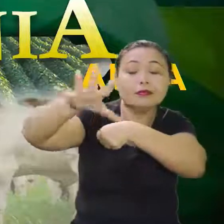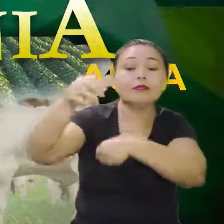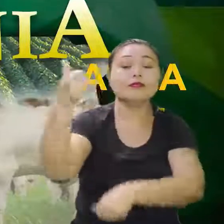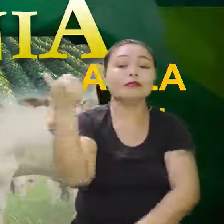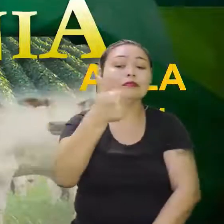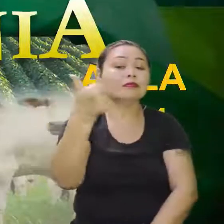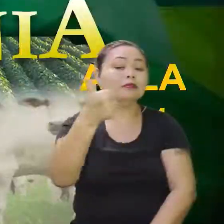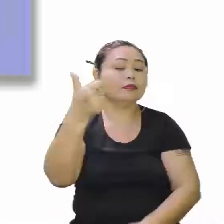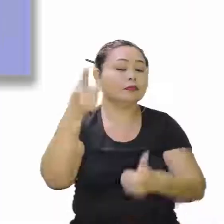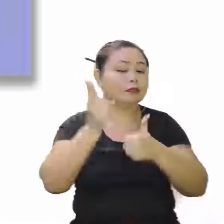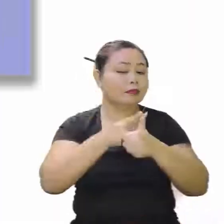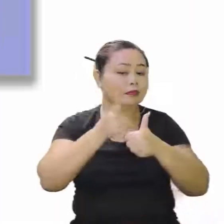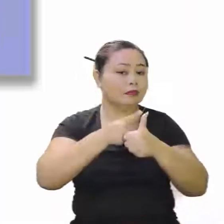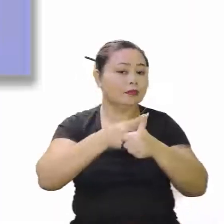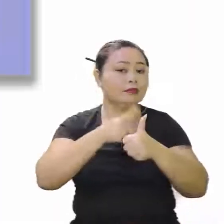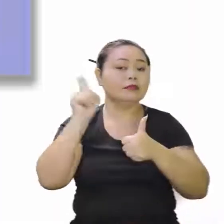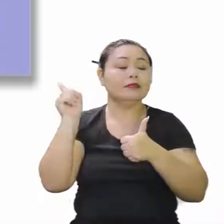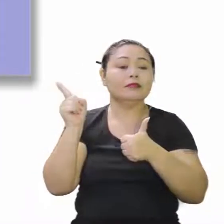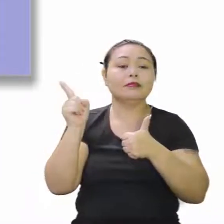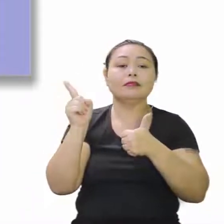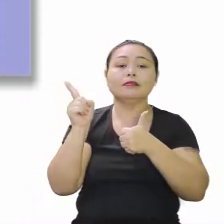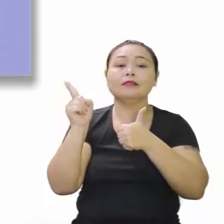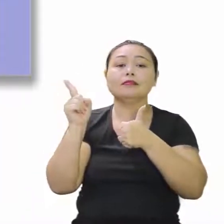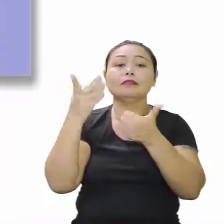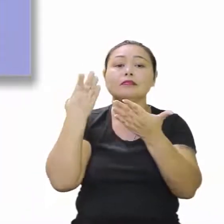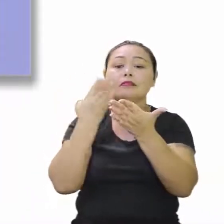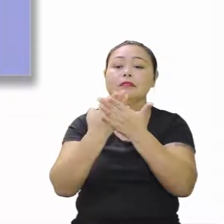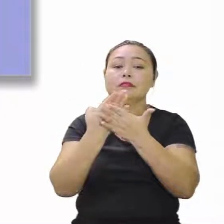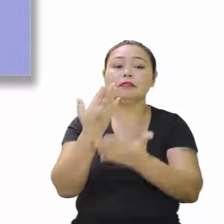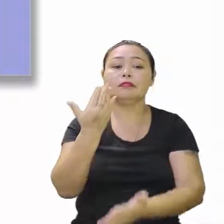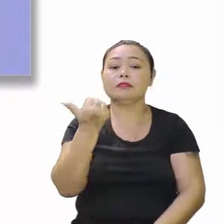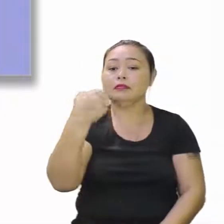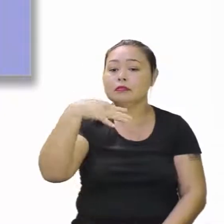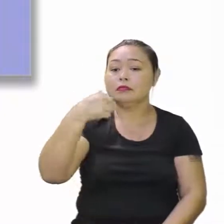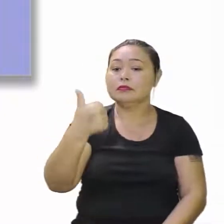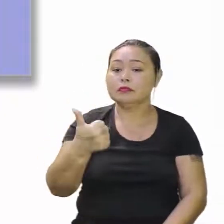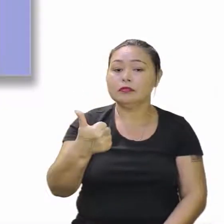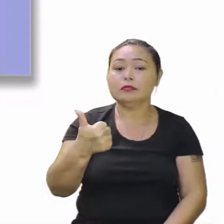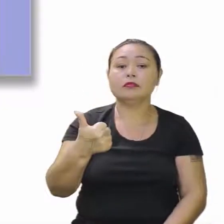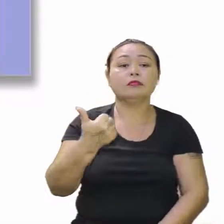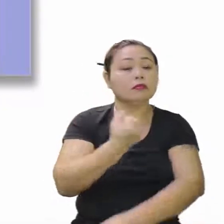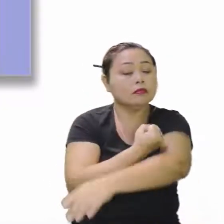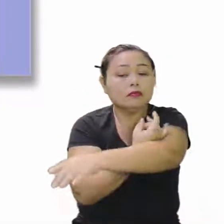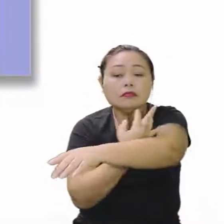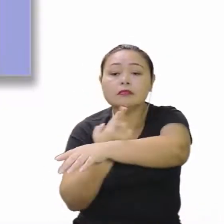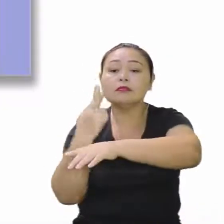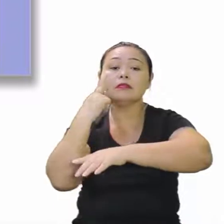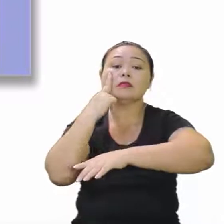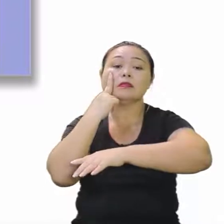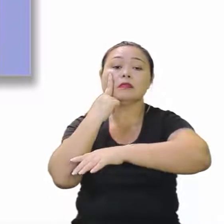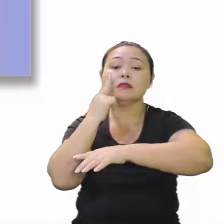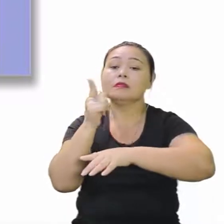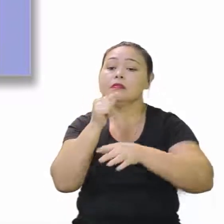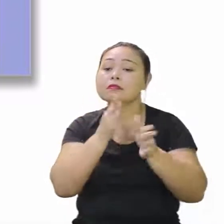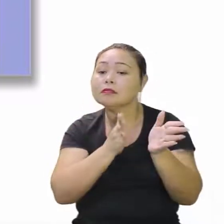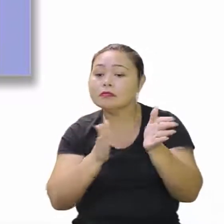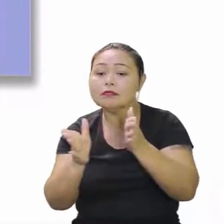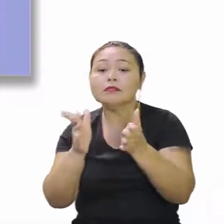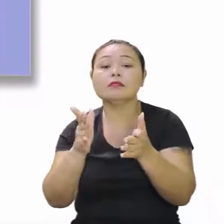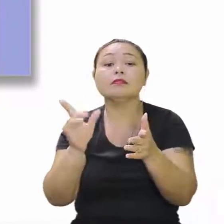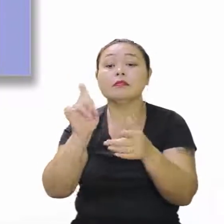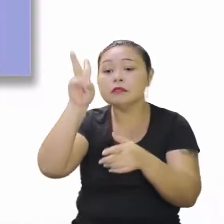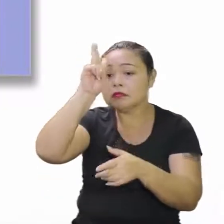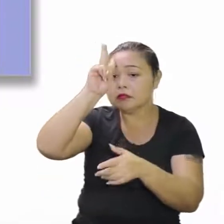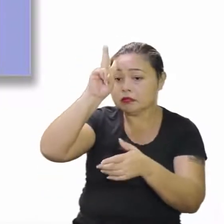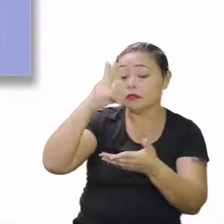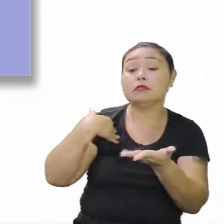primeiramente, olha lá, aula 14.1, vegetação de Rondônia, hidrografia.